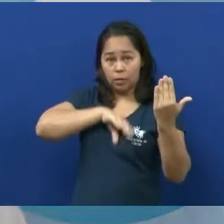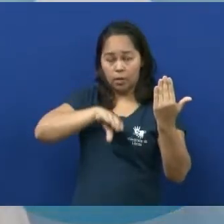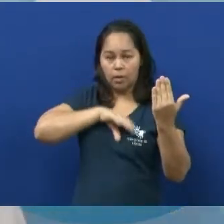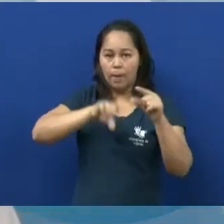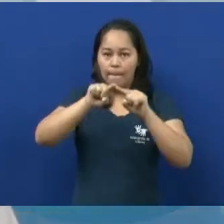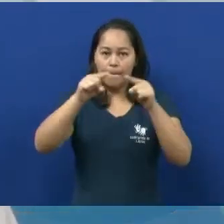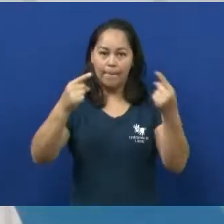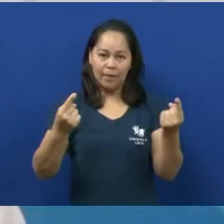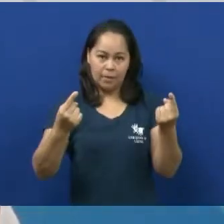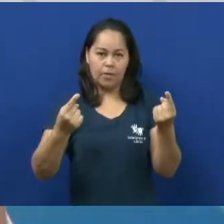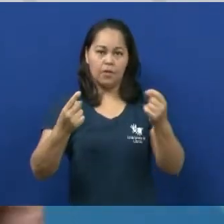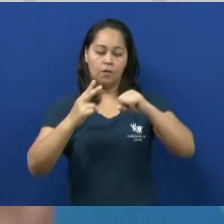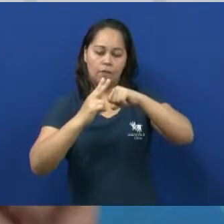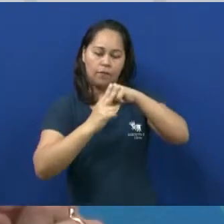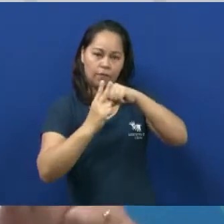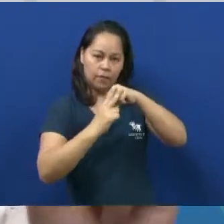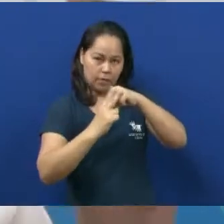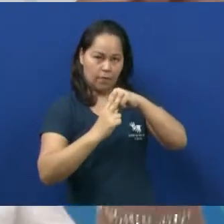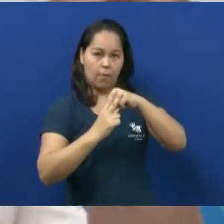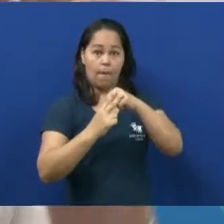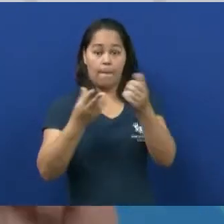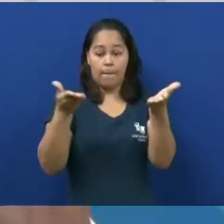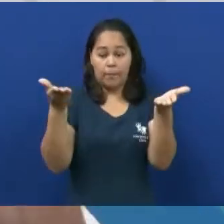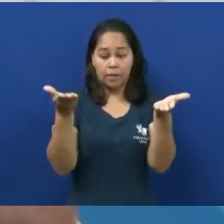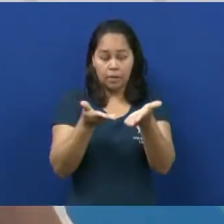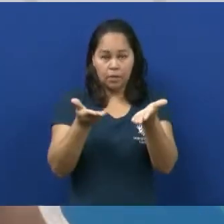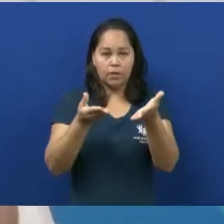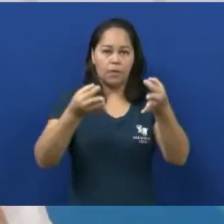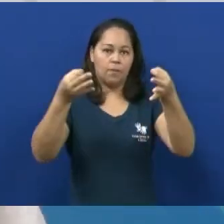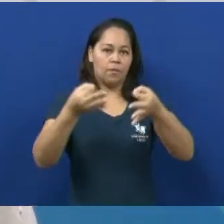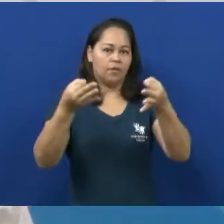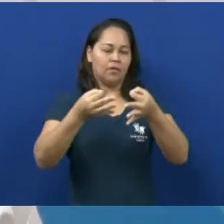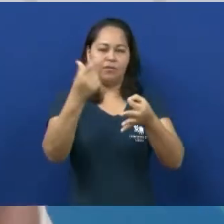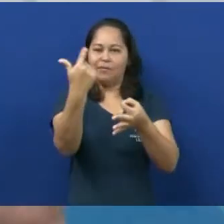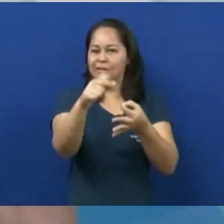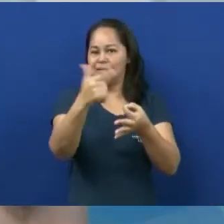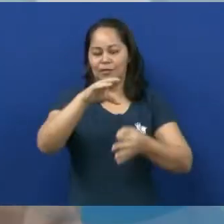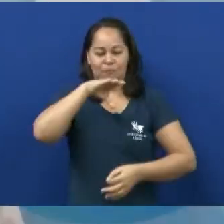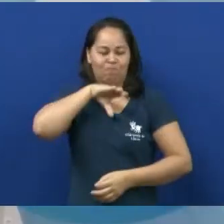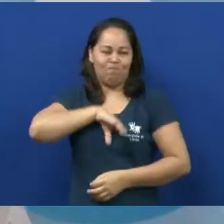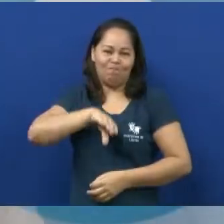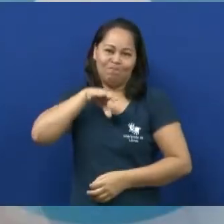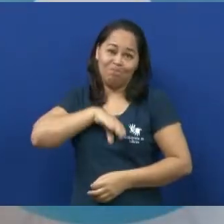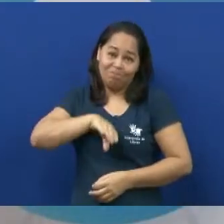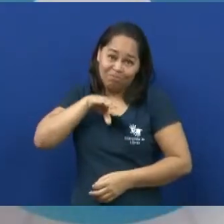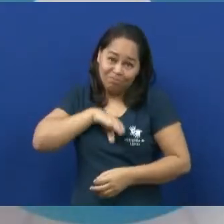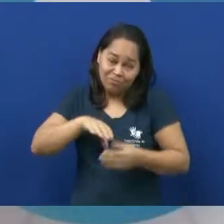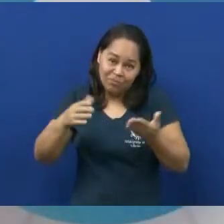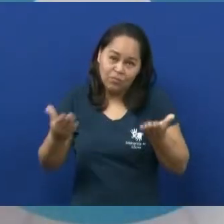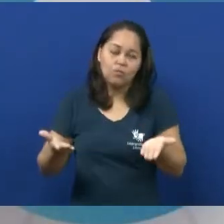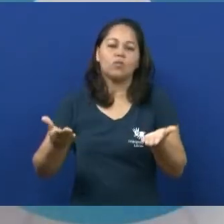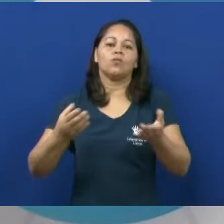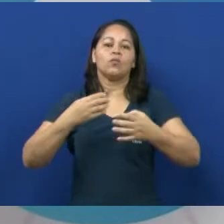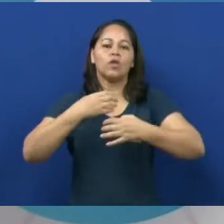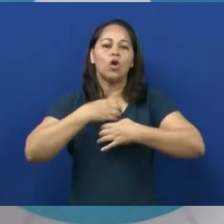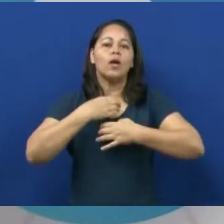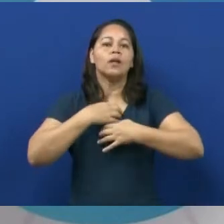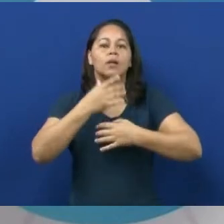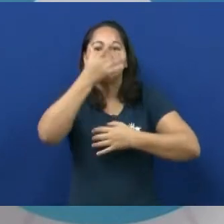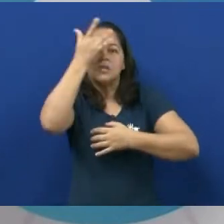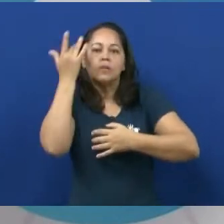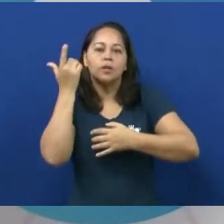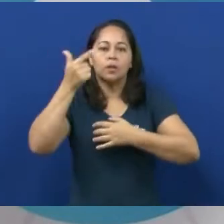e o present perfect ele não existe e a língua portuguesa do jeito que as pessoas